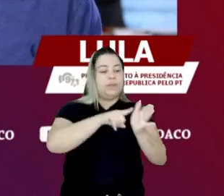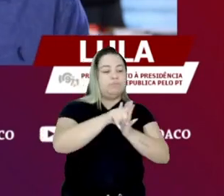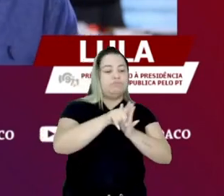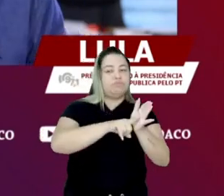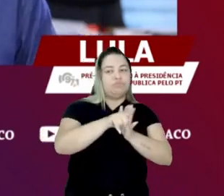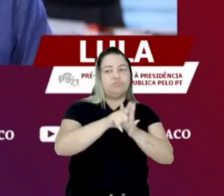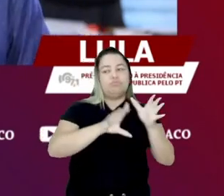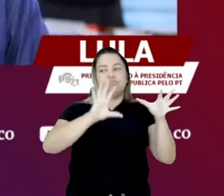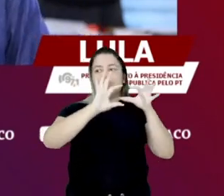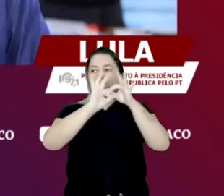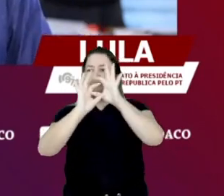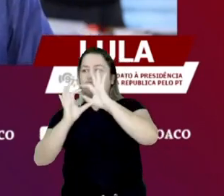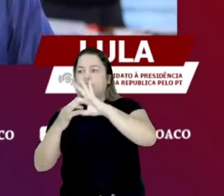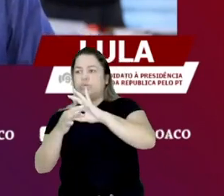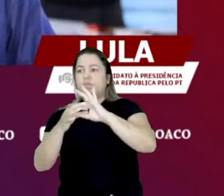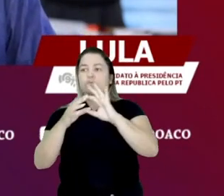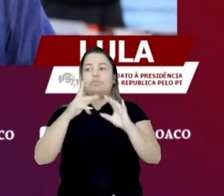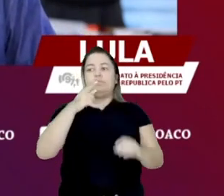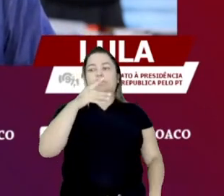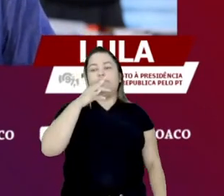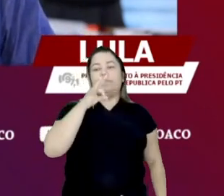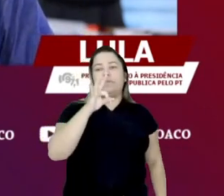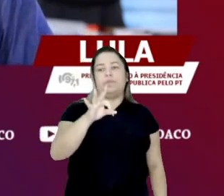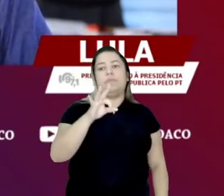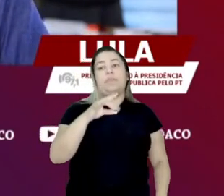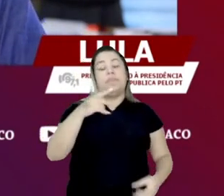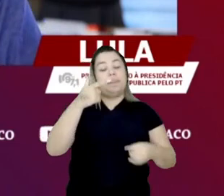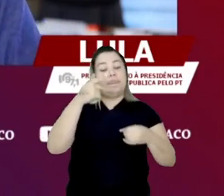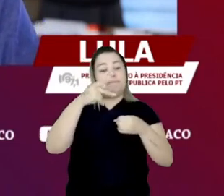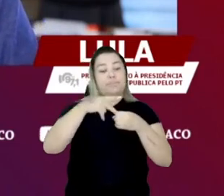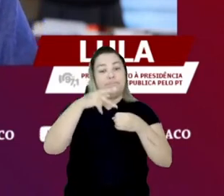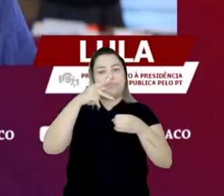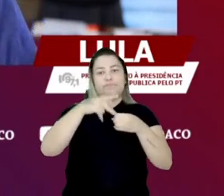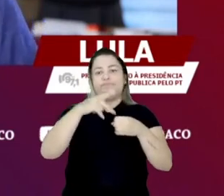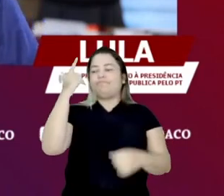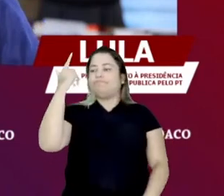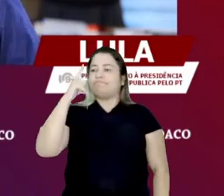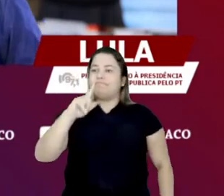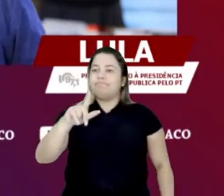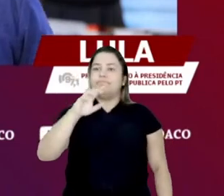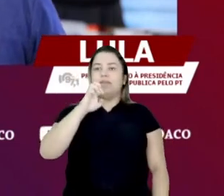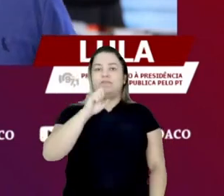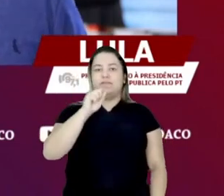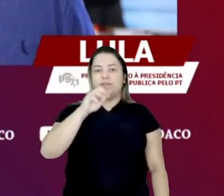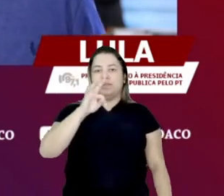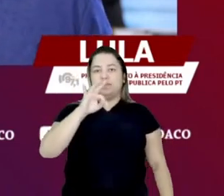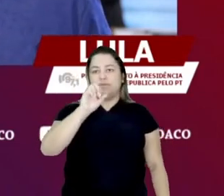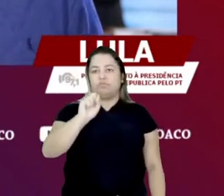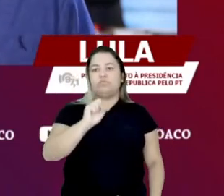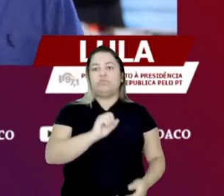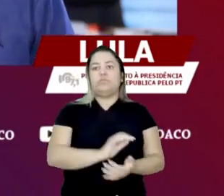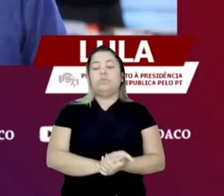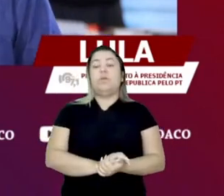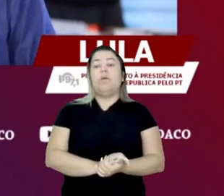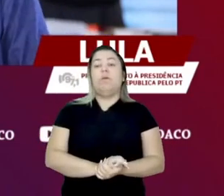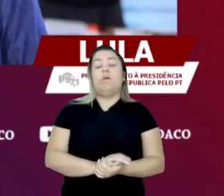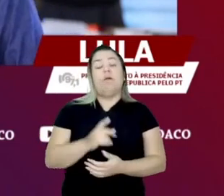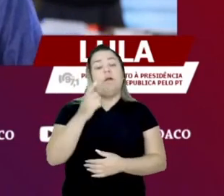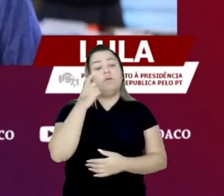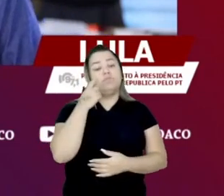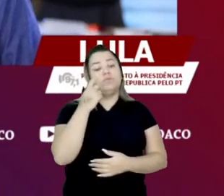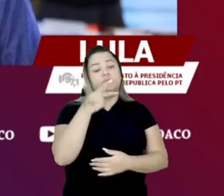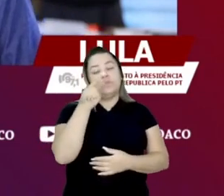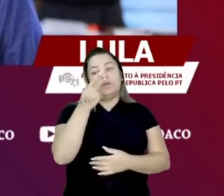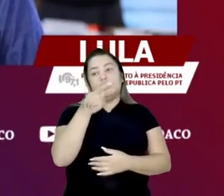uma coisa, meu caro. Se a Petrobras teve um diretor que cometeu um deslize, esse diretor tinha que ser